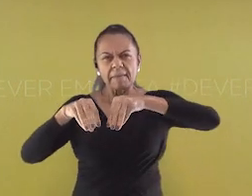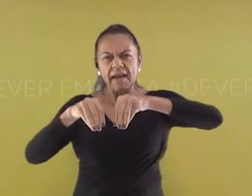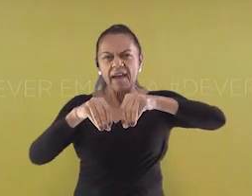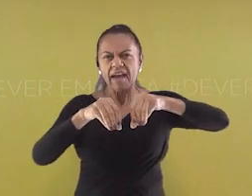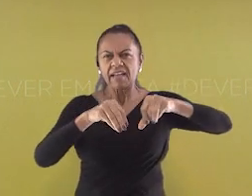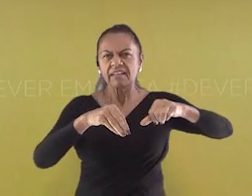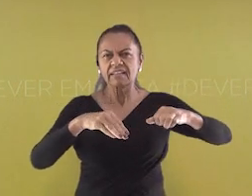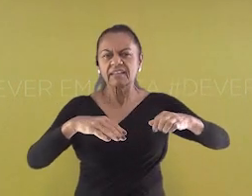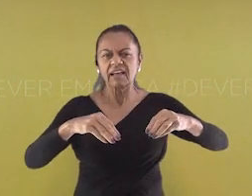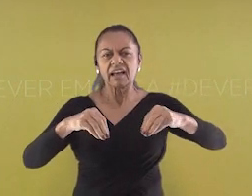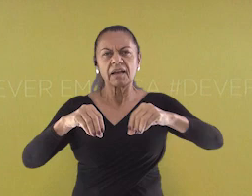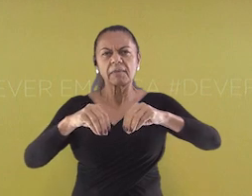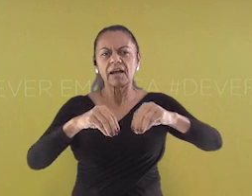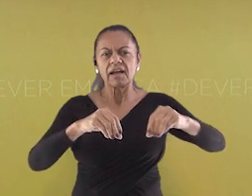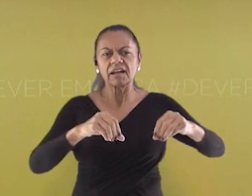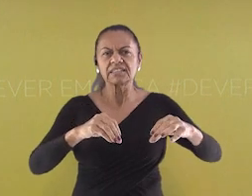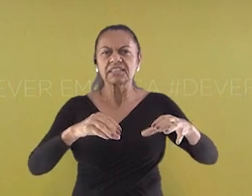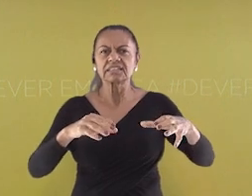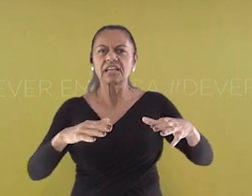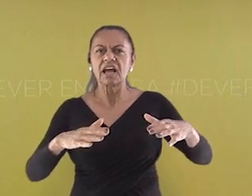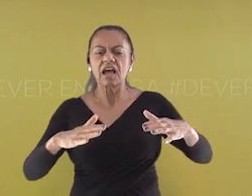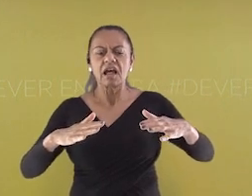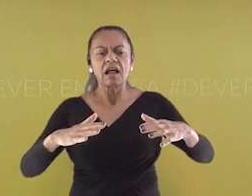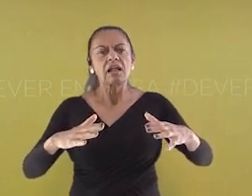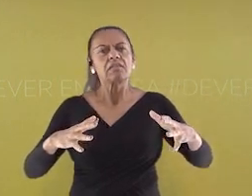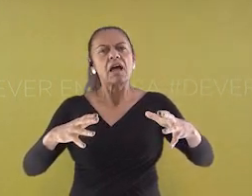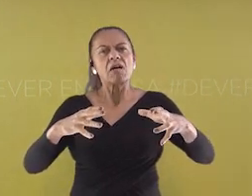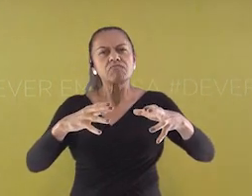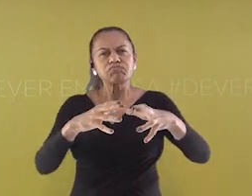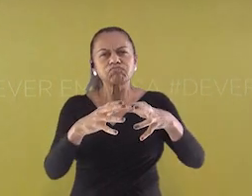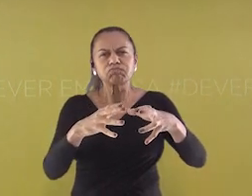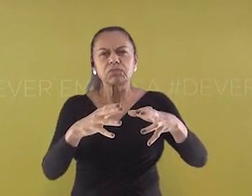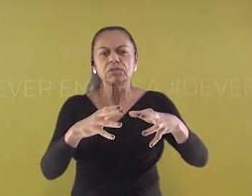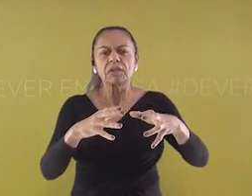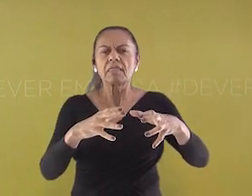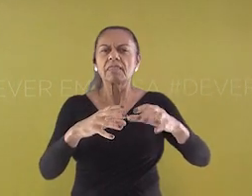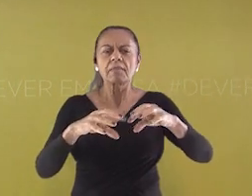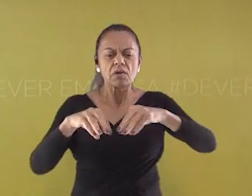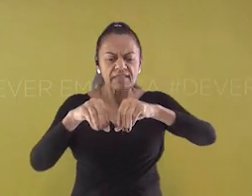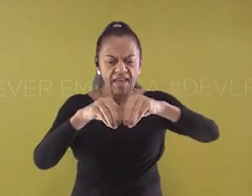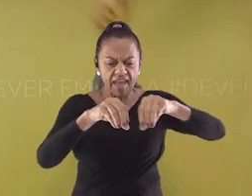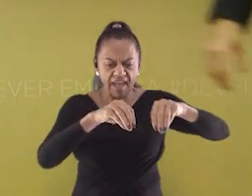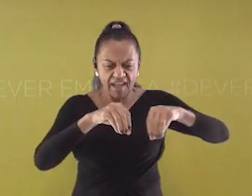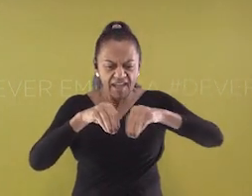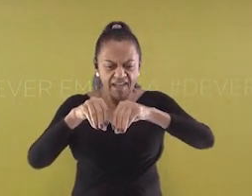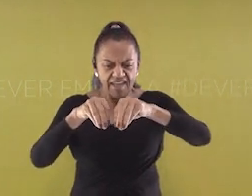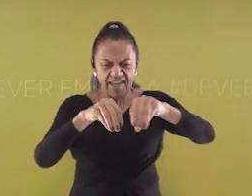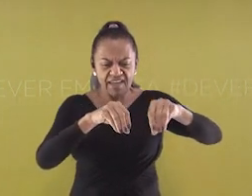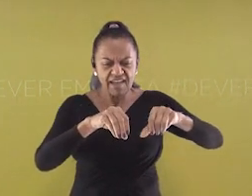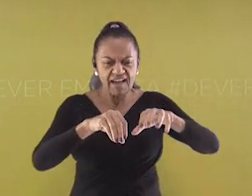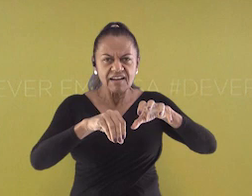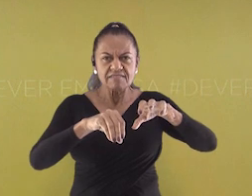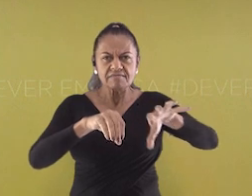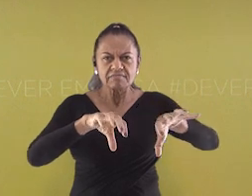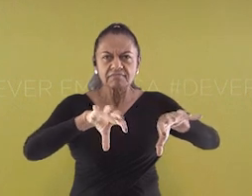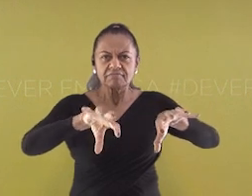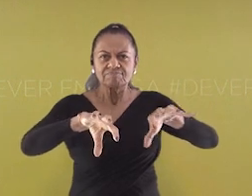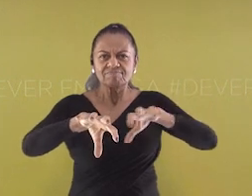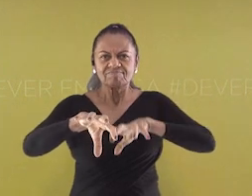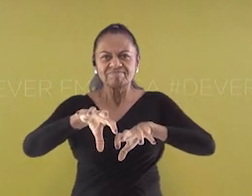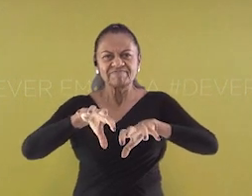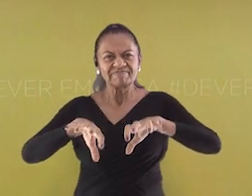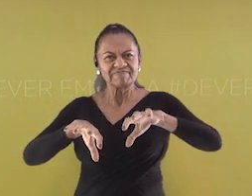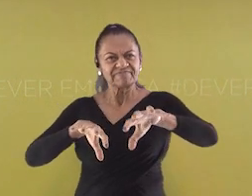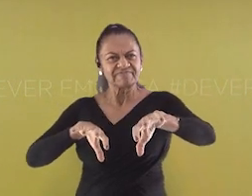gigantescas massas de terra em que vivemos estavam unidas, formando a Pangeia. Também é